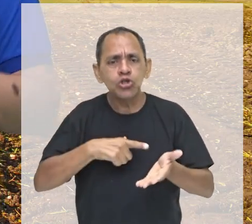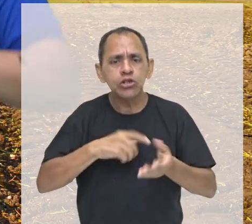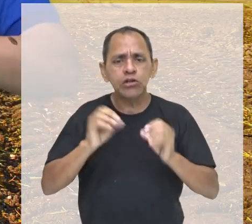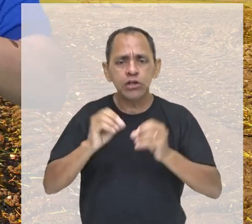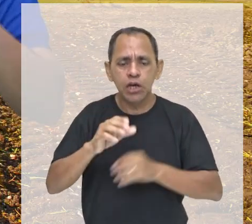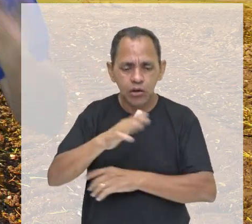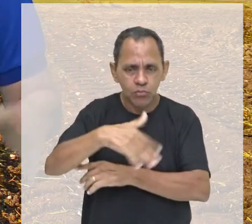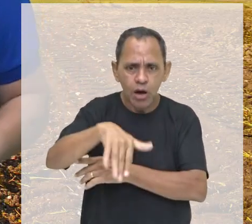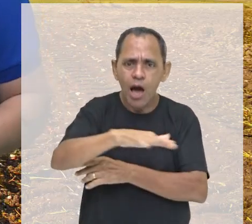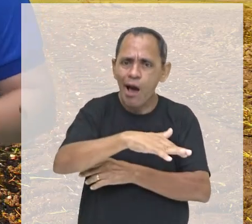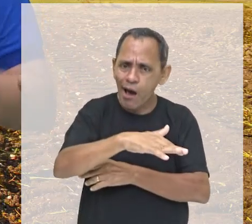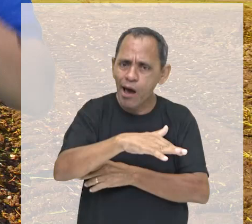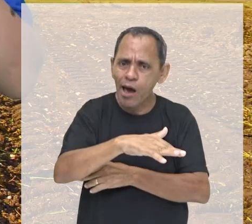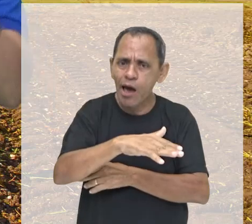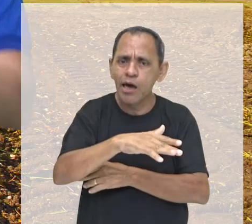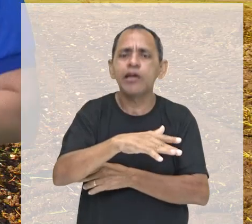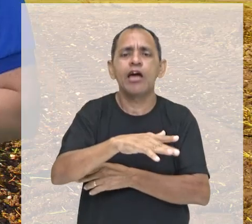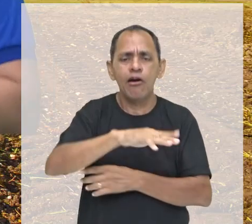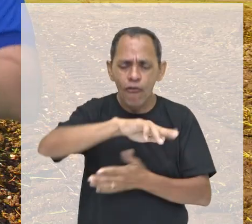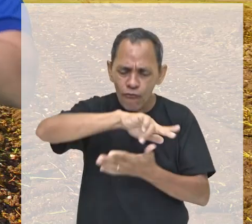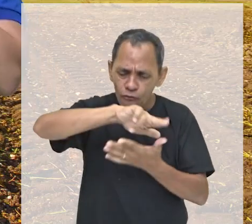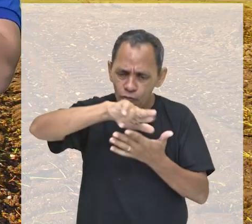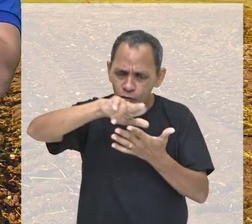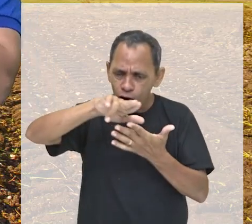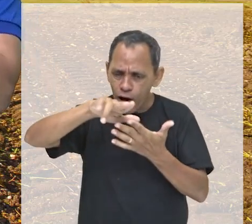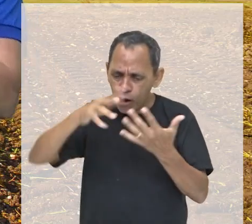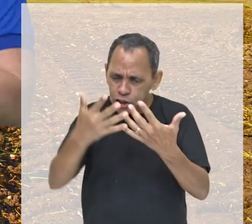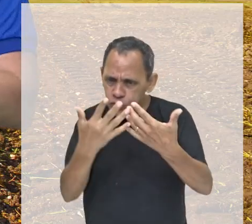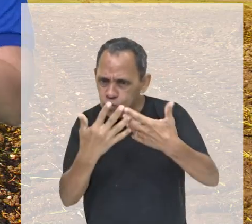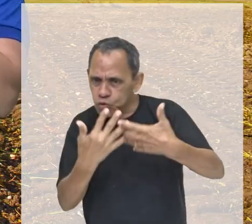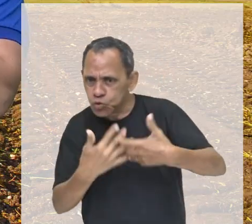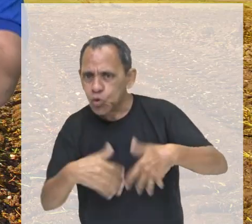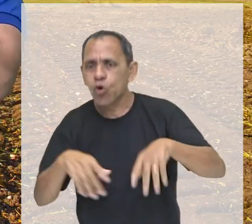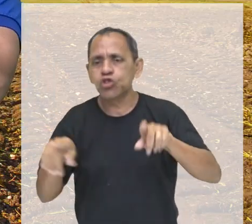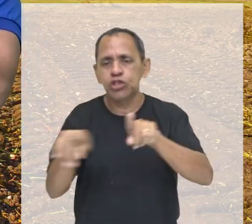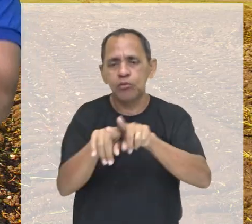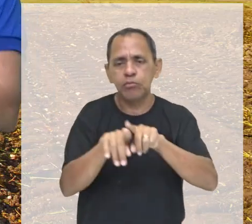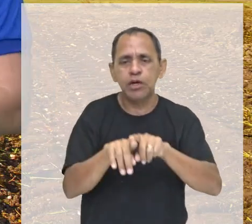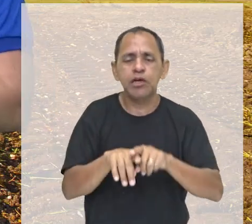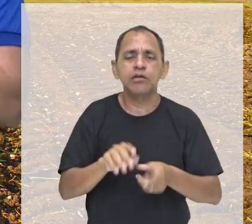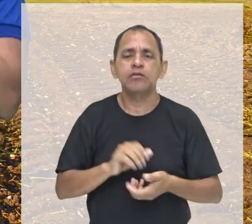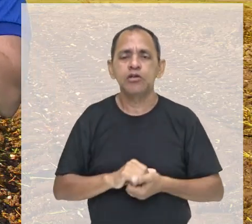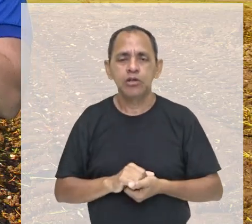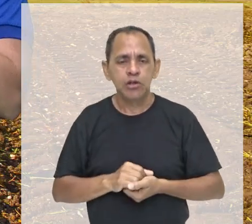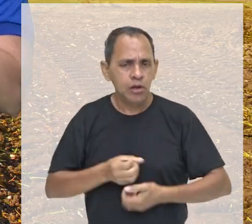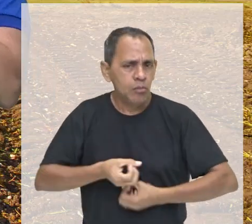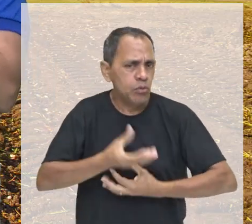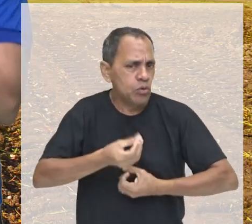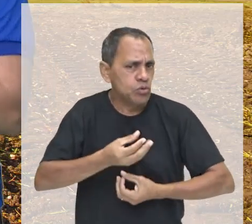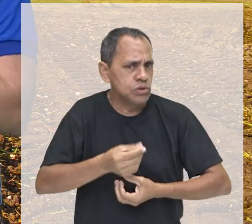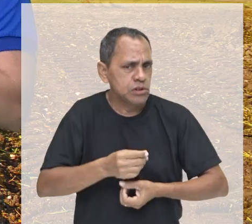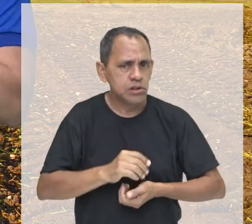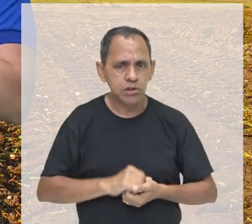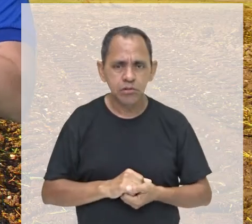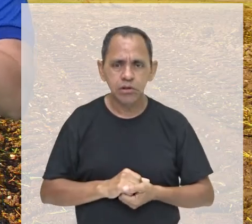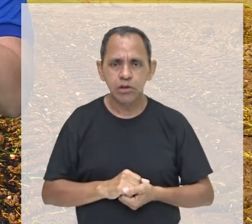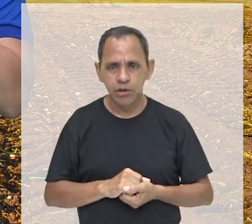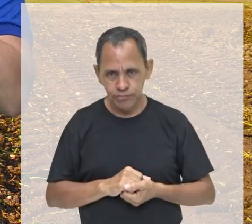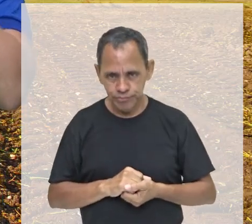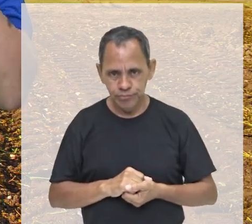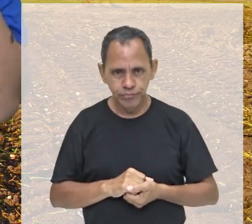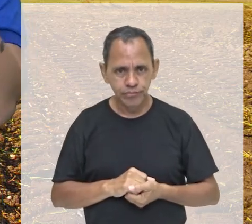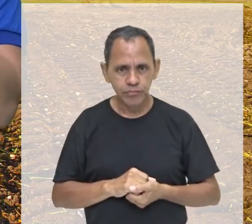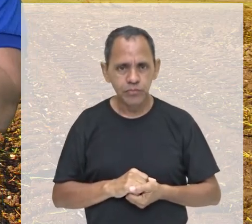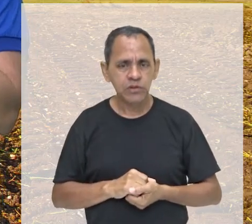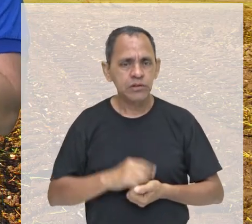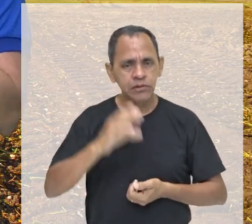espaço multifuncional. Não é somente ali eu vou praticar somente agricultura e só vou plantar aqui cebolinha. Não, hoje em